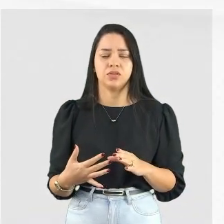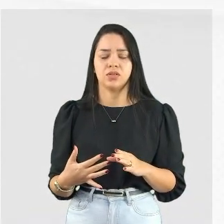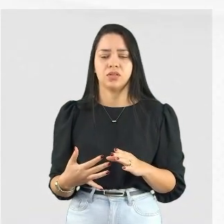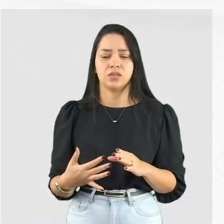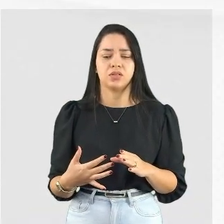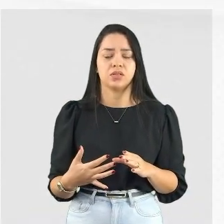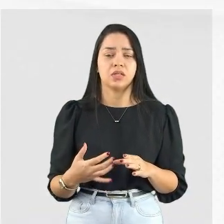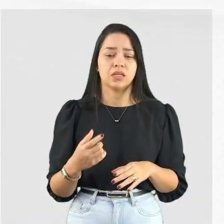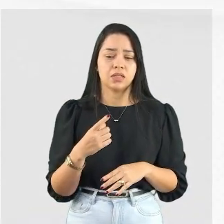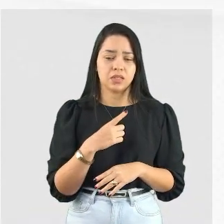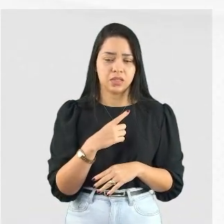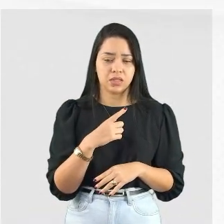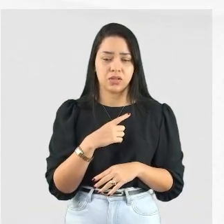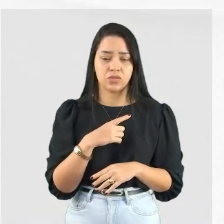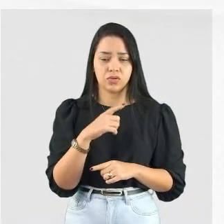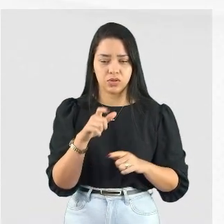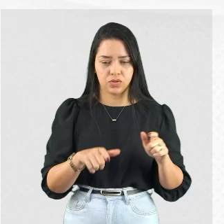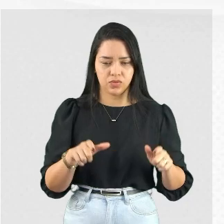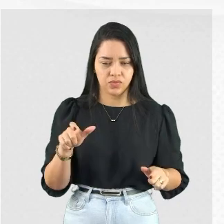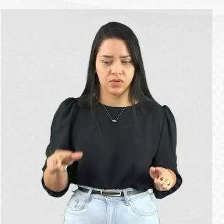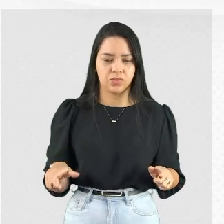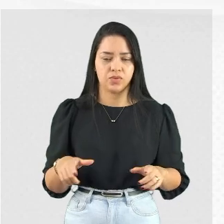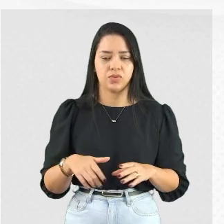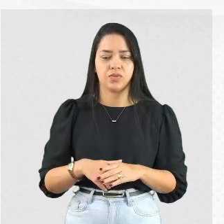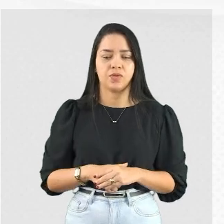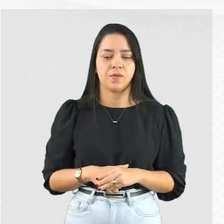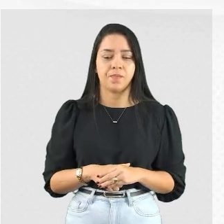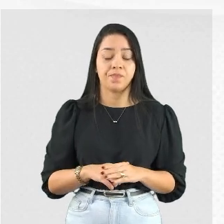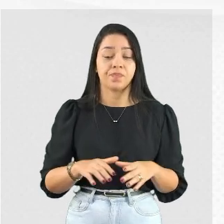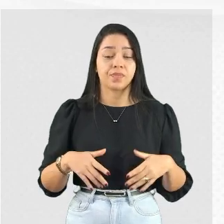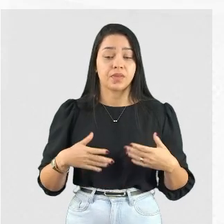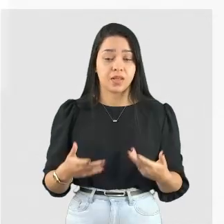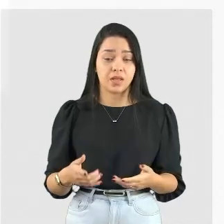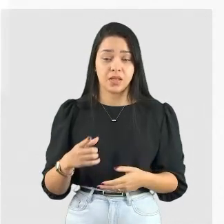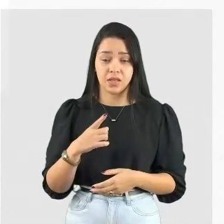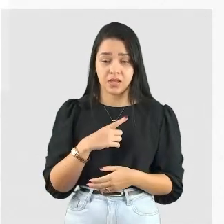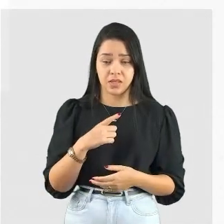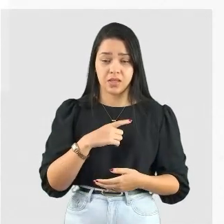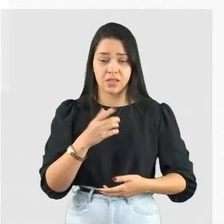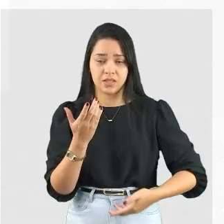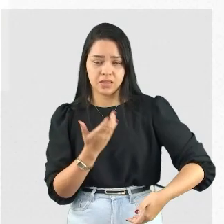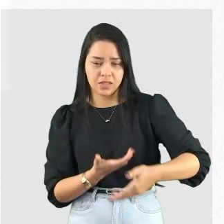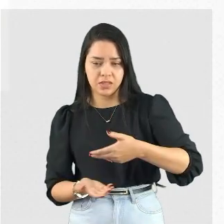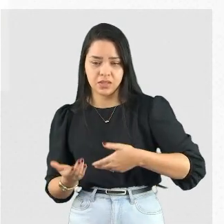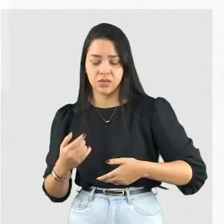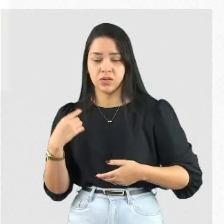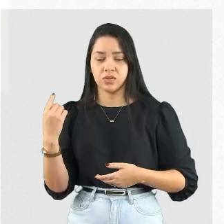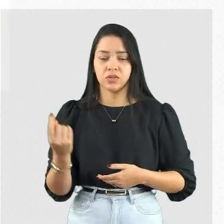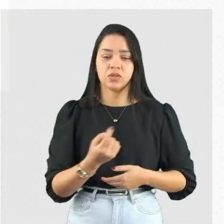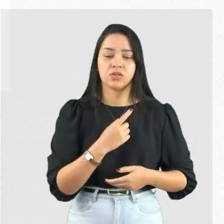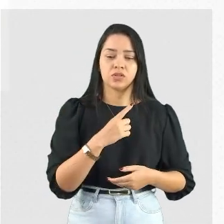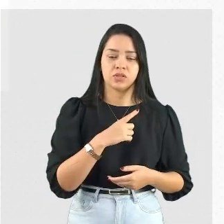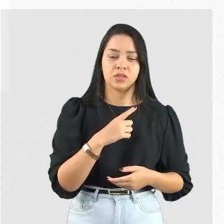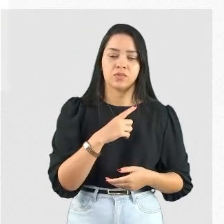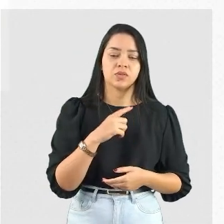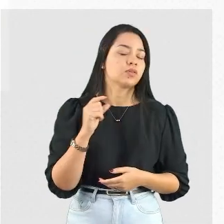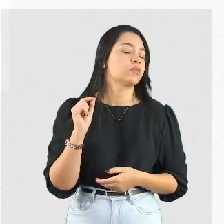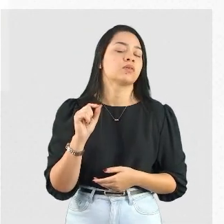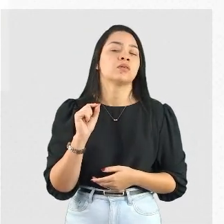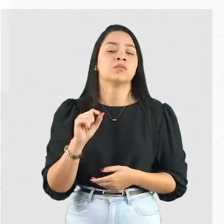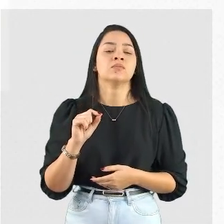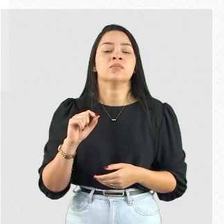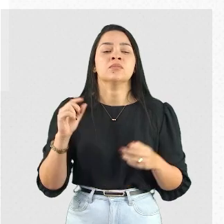características dos indivíduos, né? E aí, pessoal, a partir dessa interação gênica, nós também falamos um pouquinho, então, de